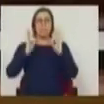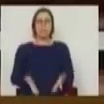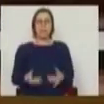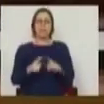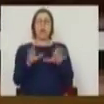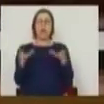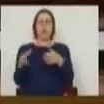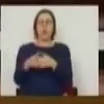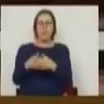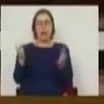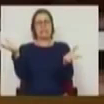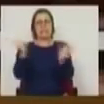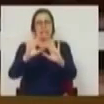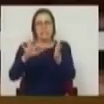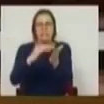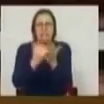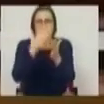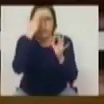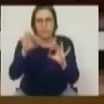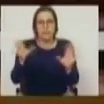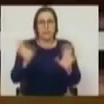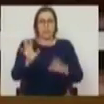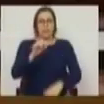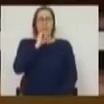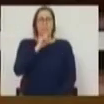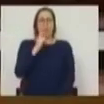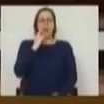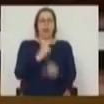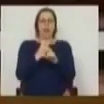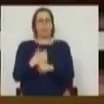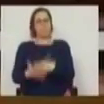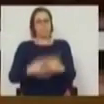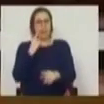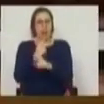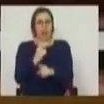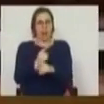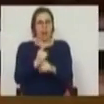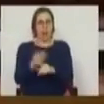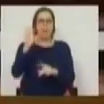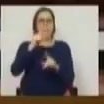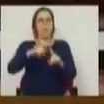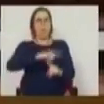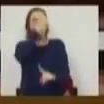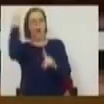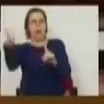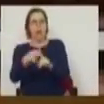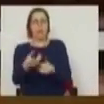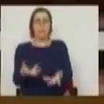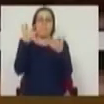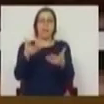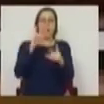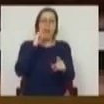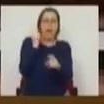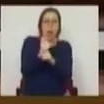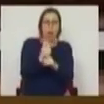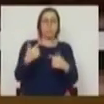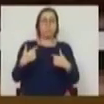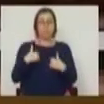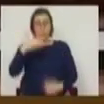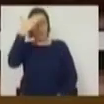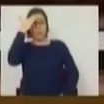que a Comissão não tivesse conclusões para que se pudesse manter em funcionamento mais um ano à espera de uma auditoria que